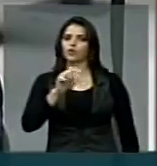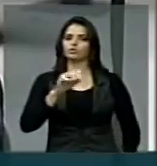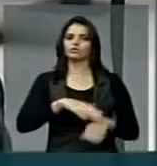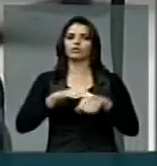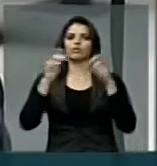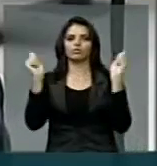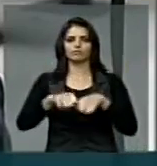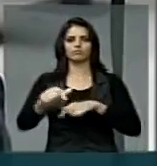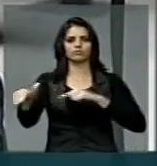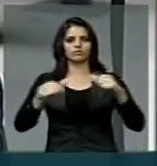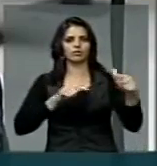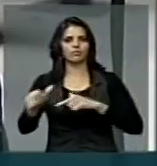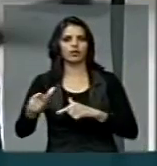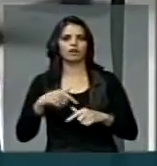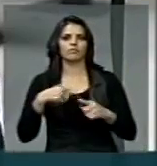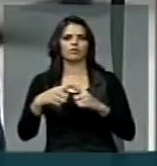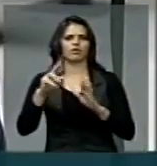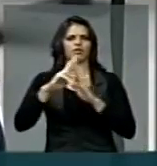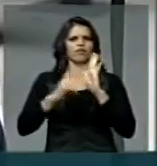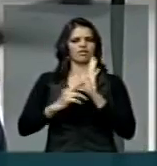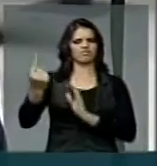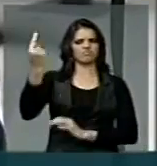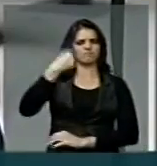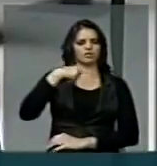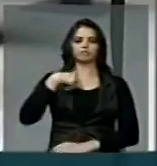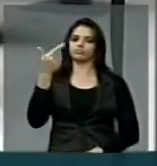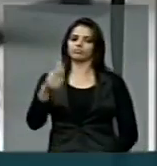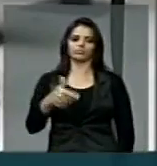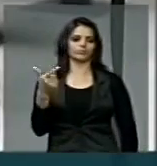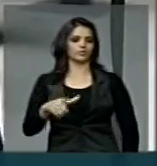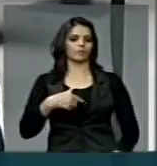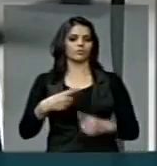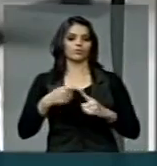ele trabalhar sem uma regra imposta